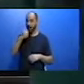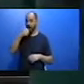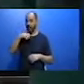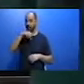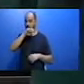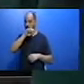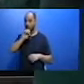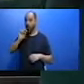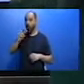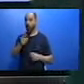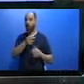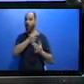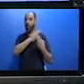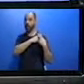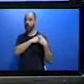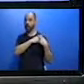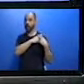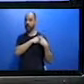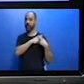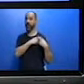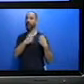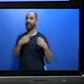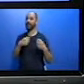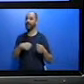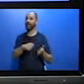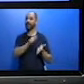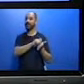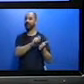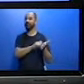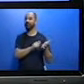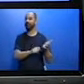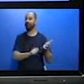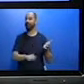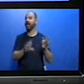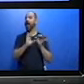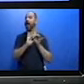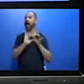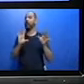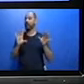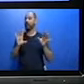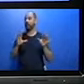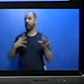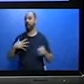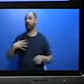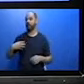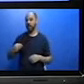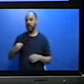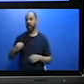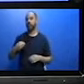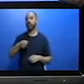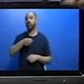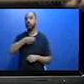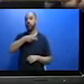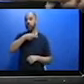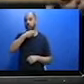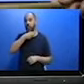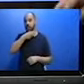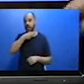faça uma autorização da imagem do seu filho do seu neto então